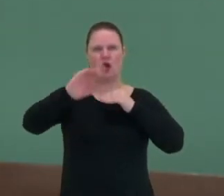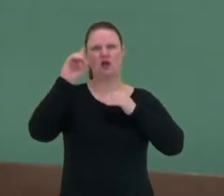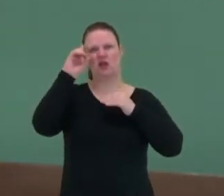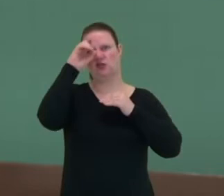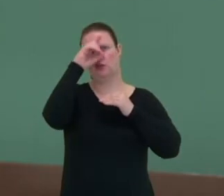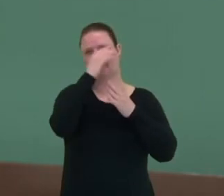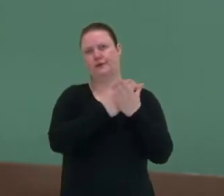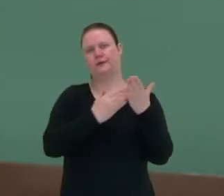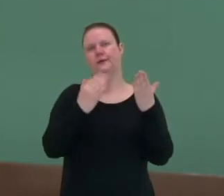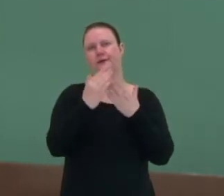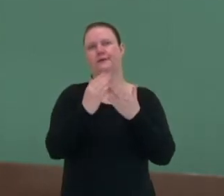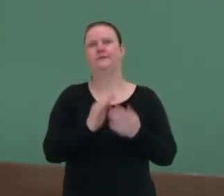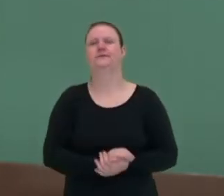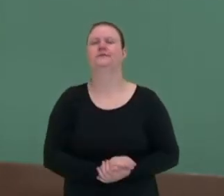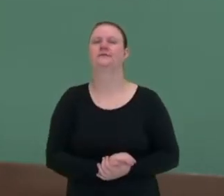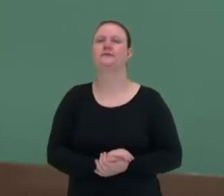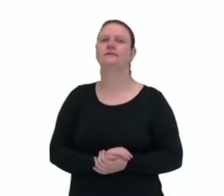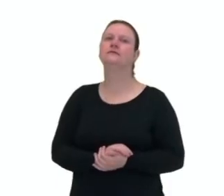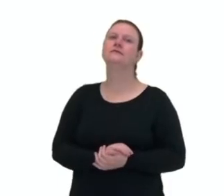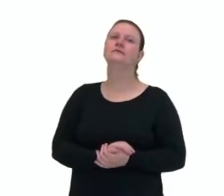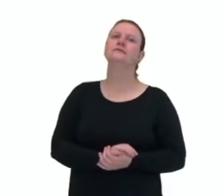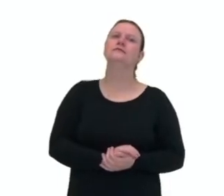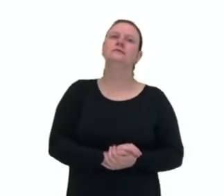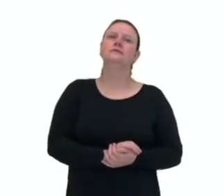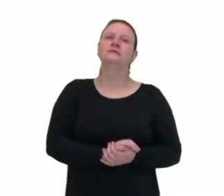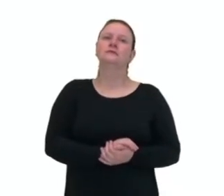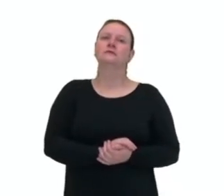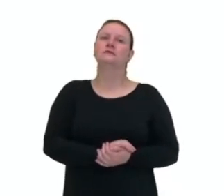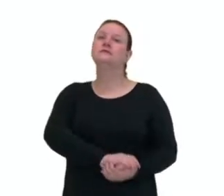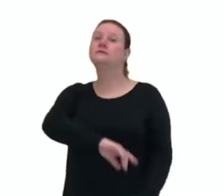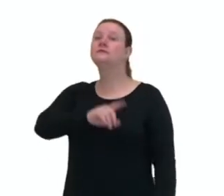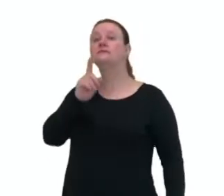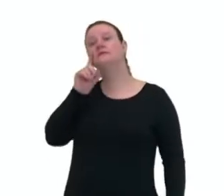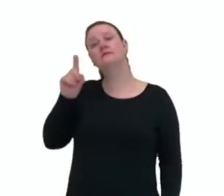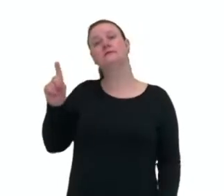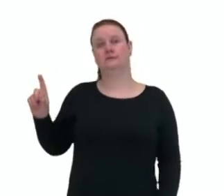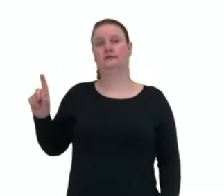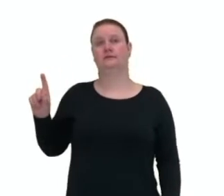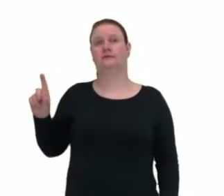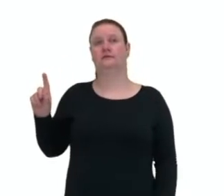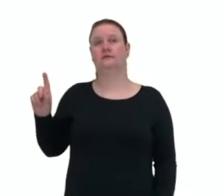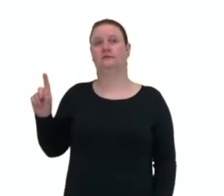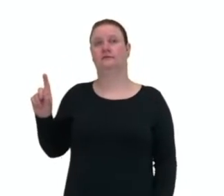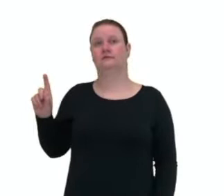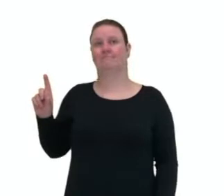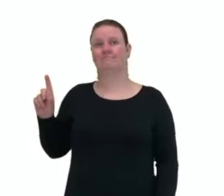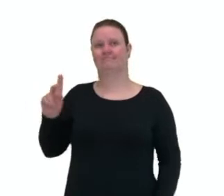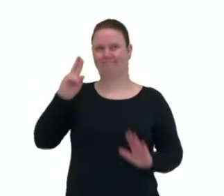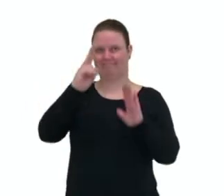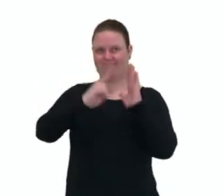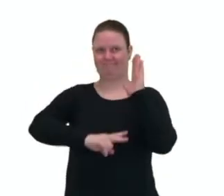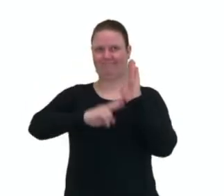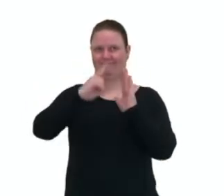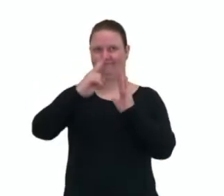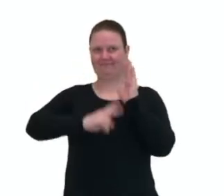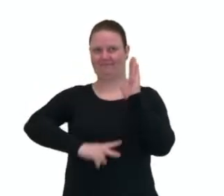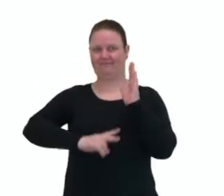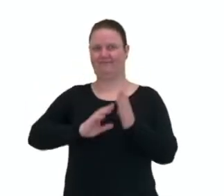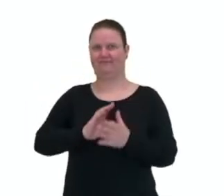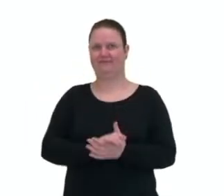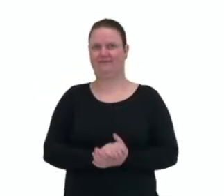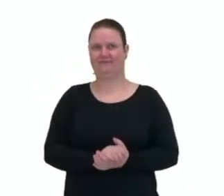os dois. Os participantes têm como objetivo acertar as flechas o mais perto possível